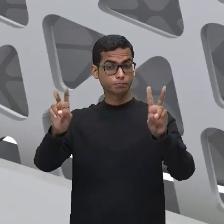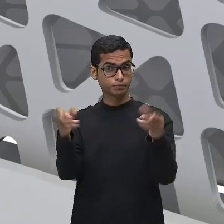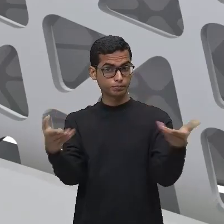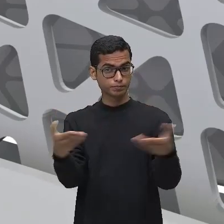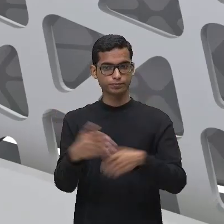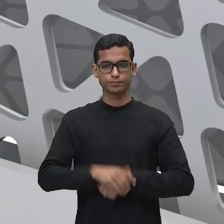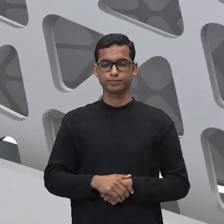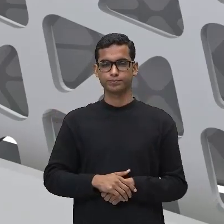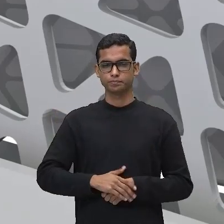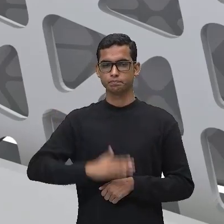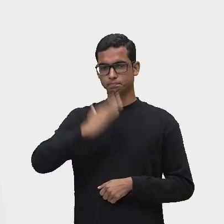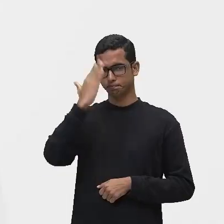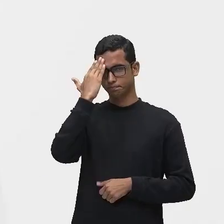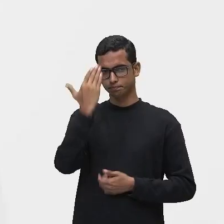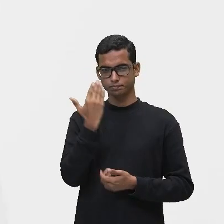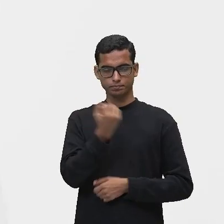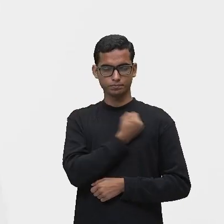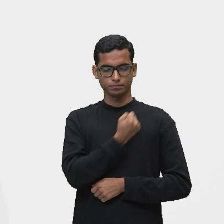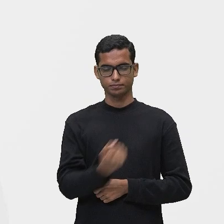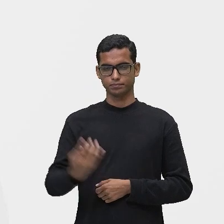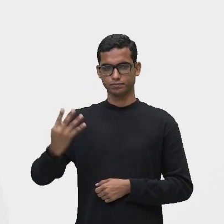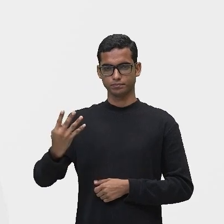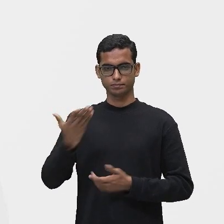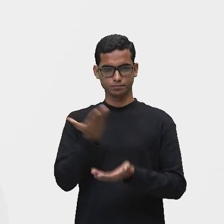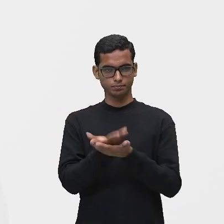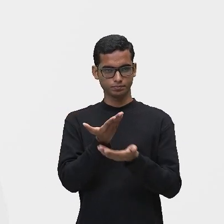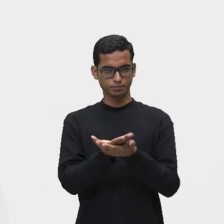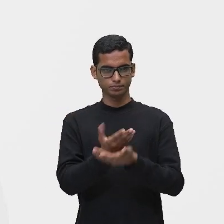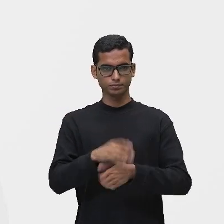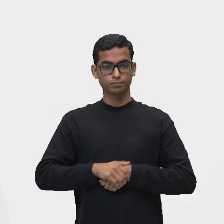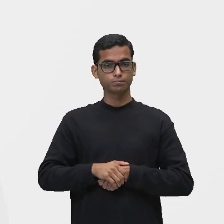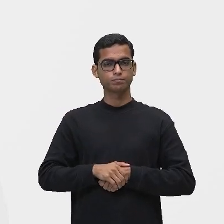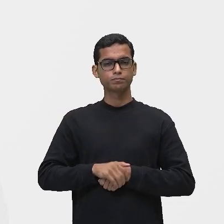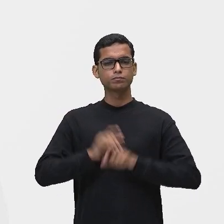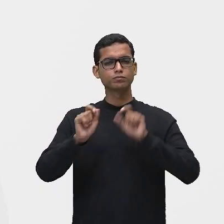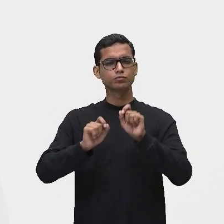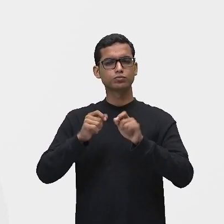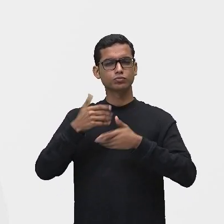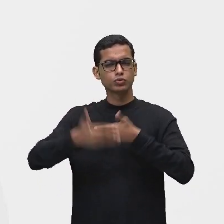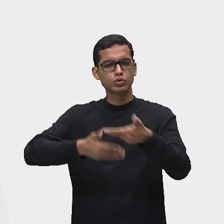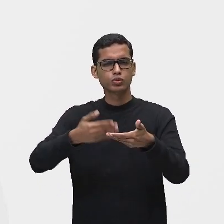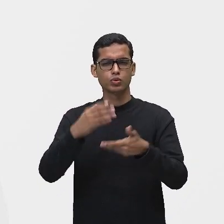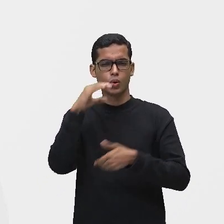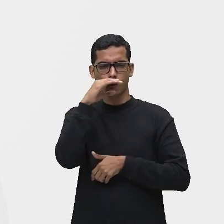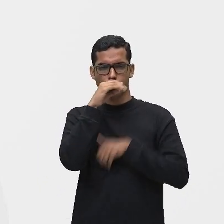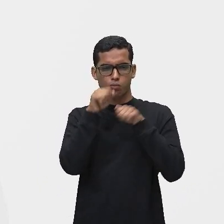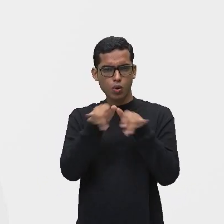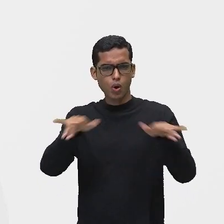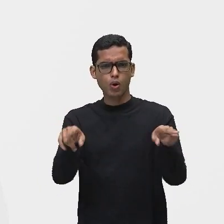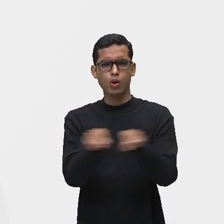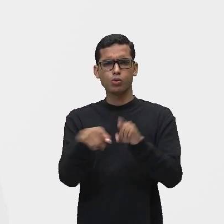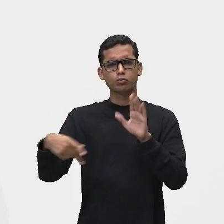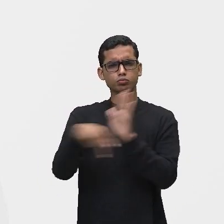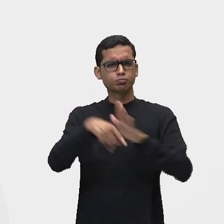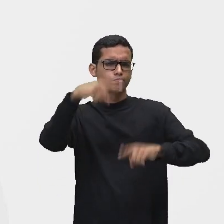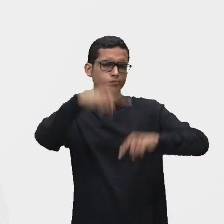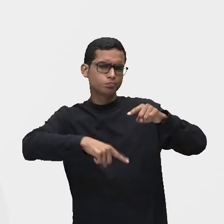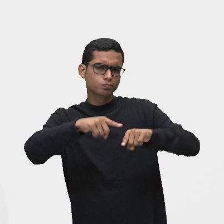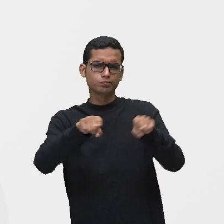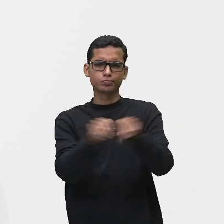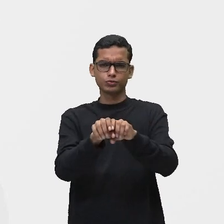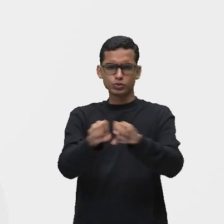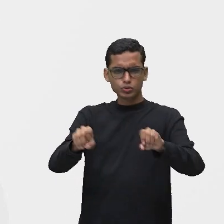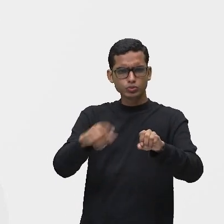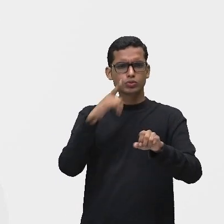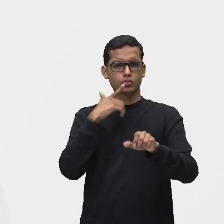de conhecimento da aula 4. Processos de propagação do calor, propriedade dos